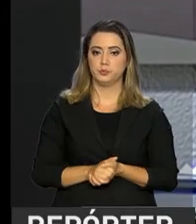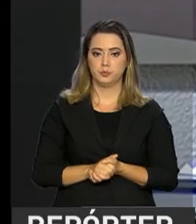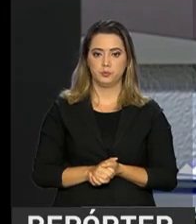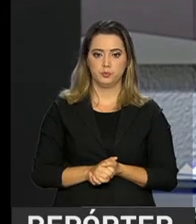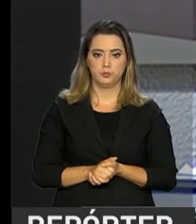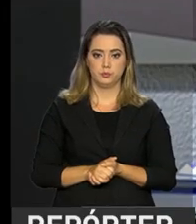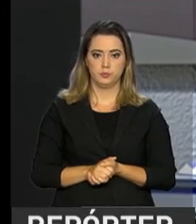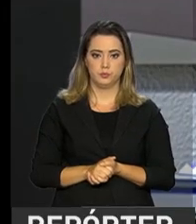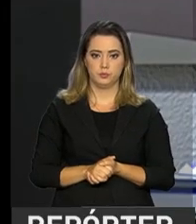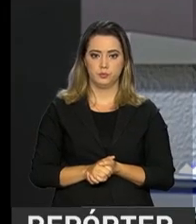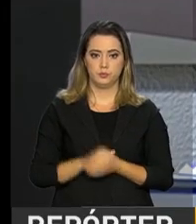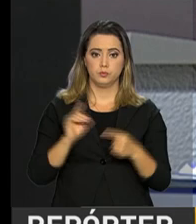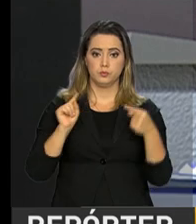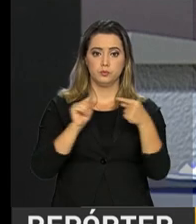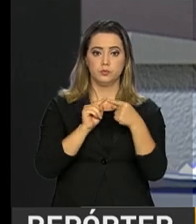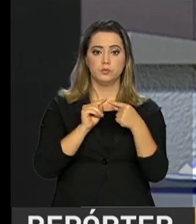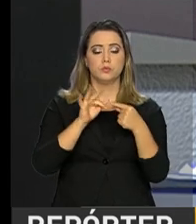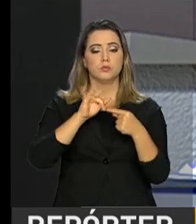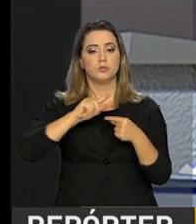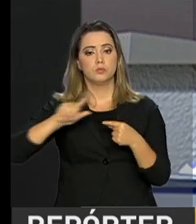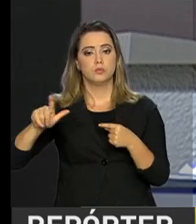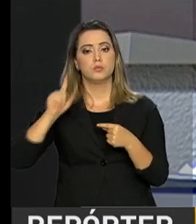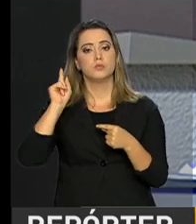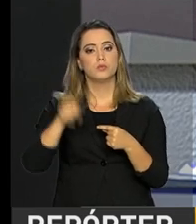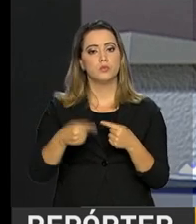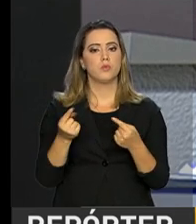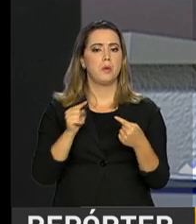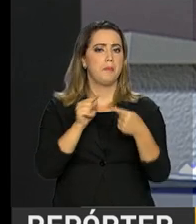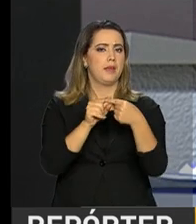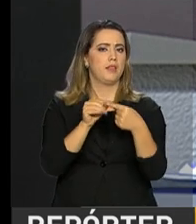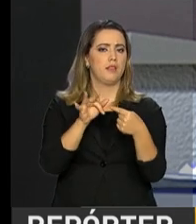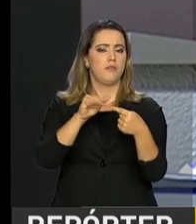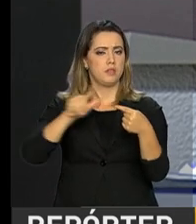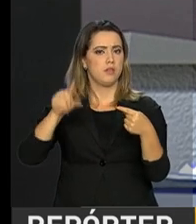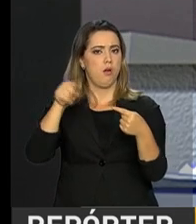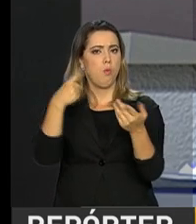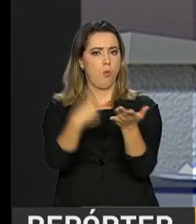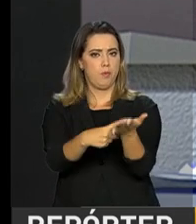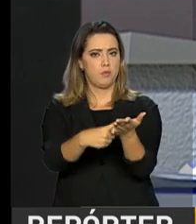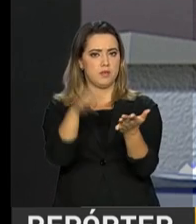meta fiscal existe o risco da meta não ser cumprida